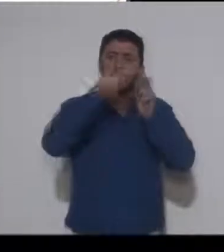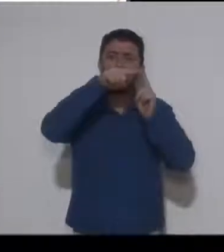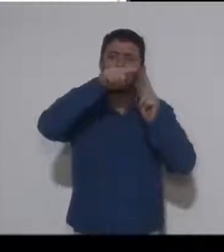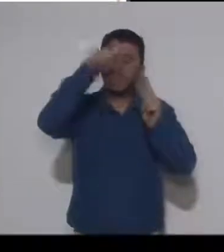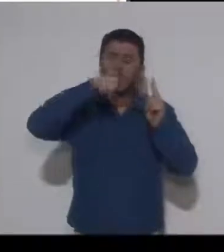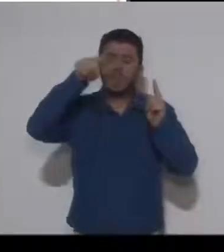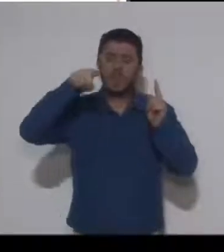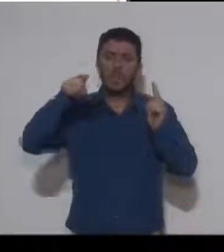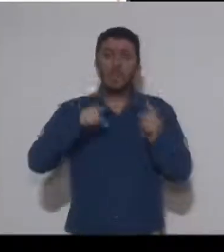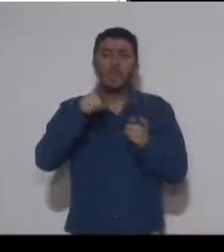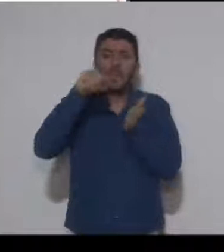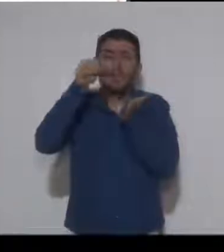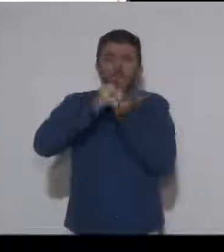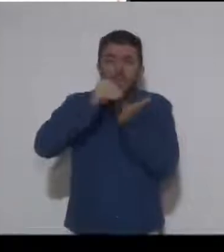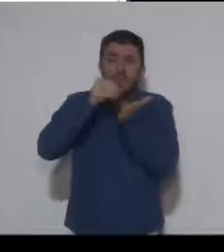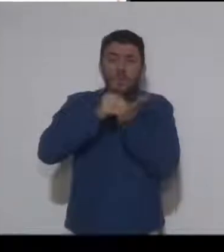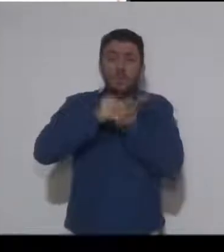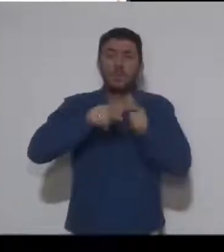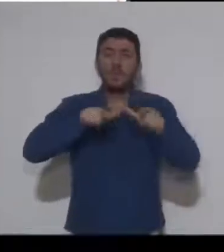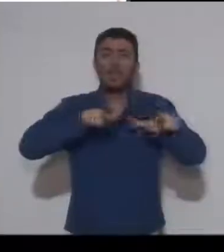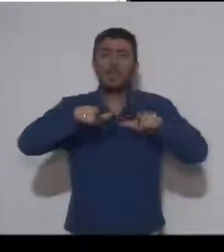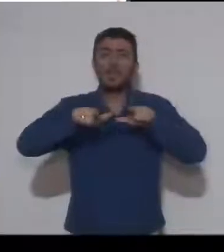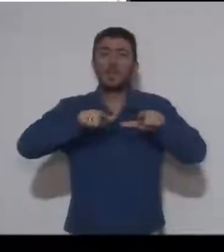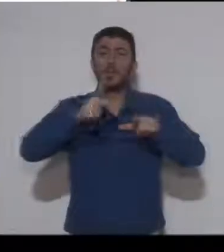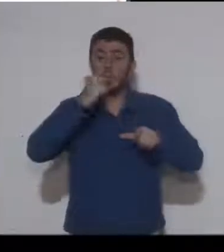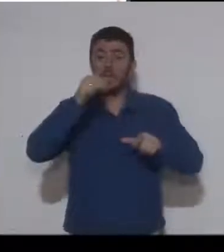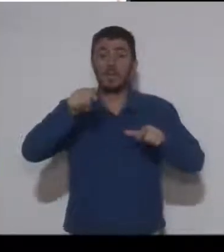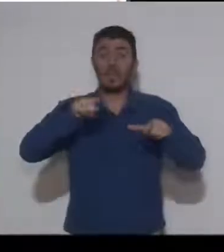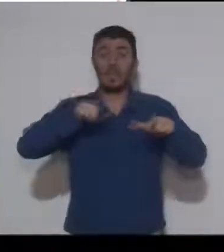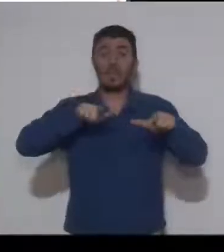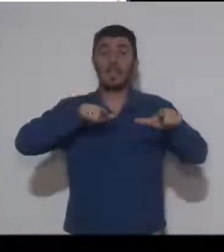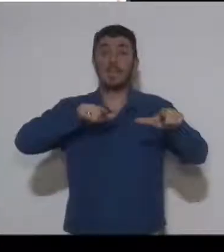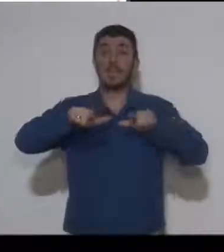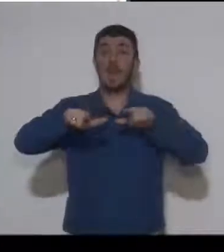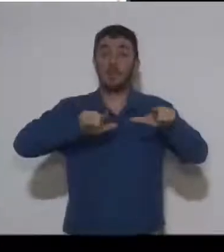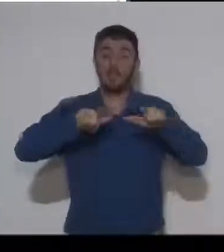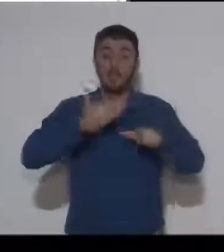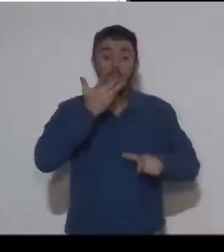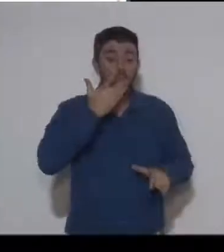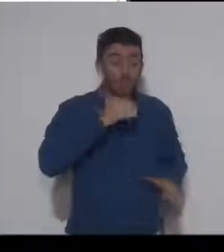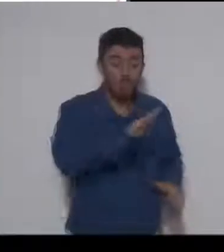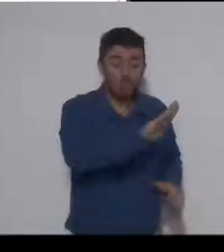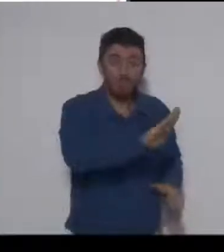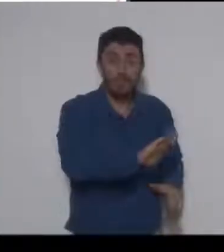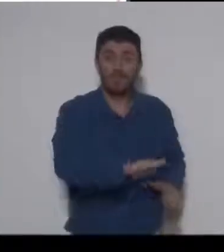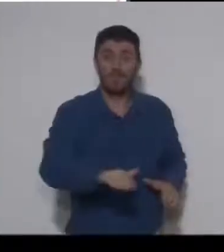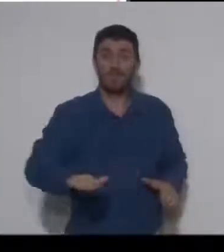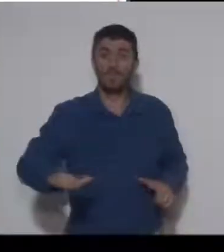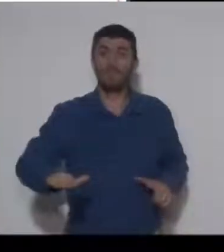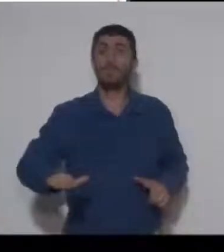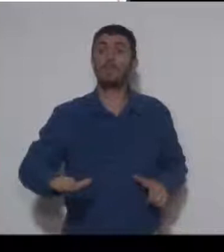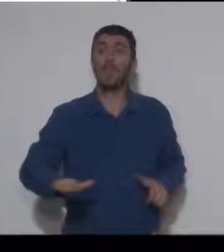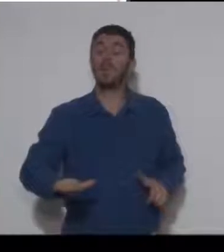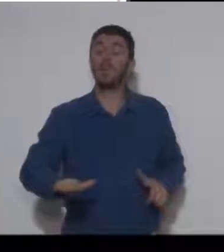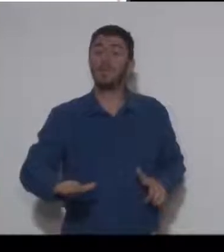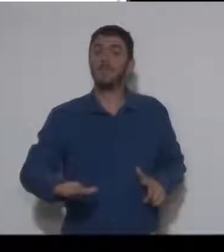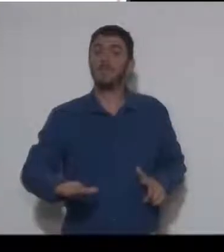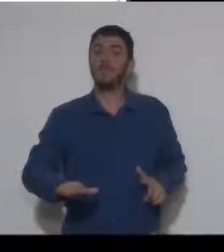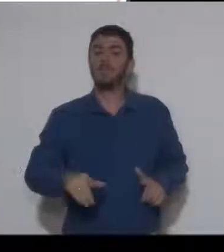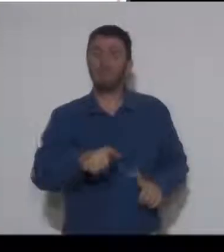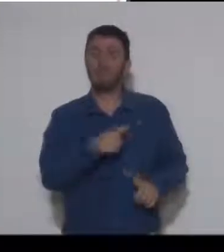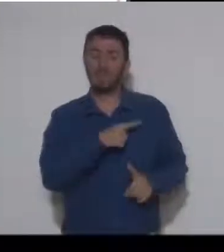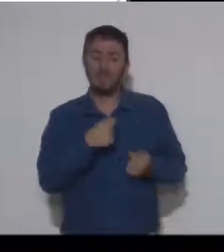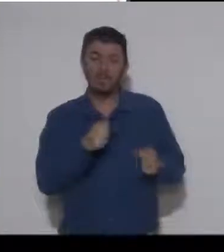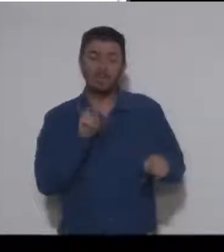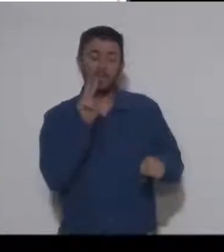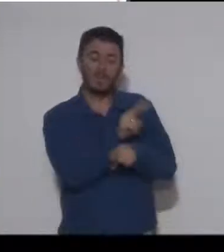com a carteira de trabalho, é o trabalho infantil. Então eu trouxe essa pesquisa para a gente ver o quanto que é importante a gente cuidar desses jovens. Essa pesquisa